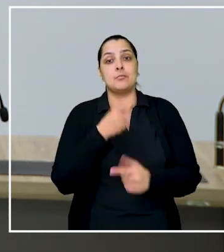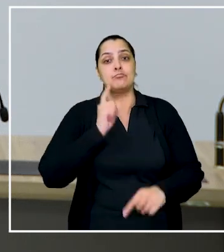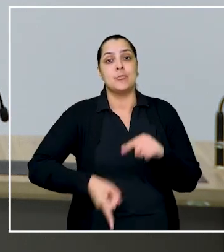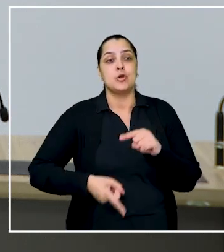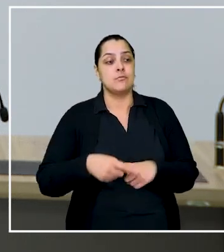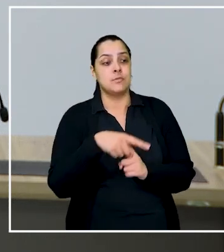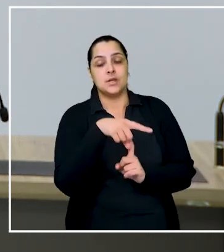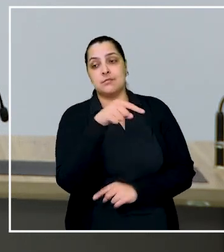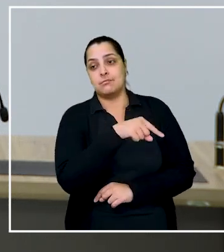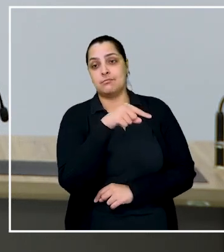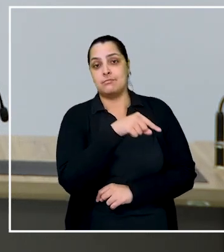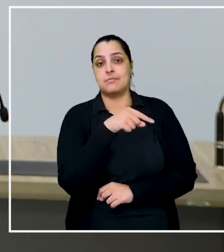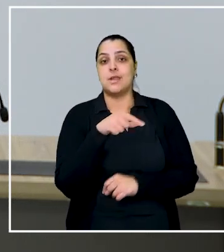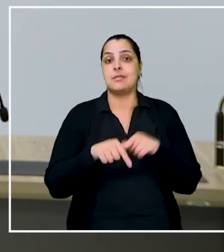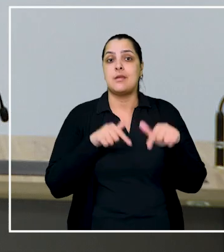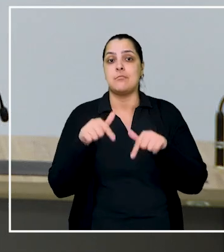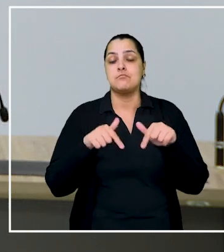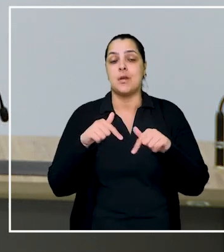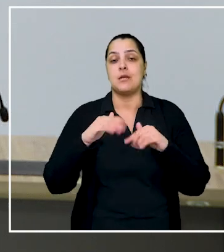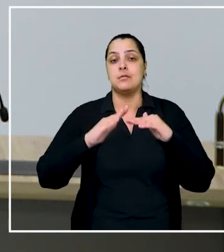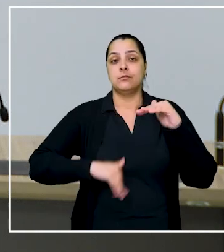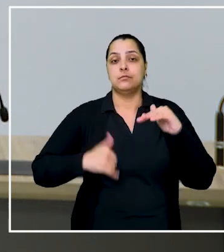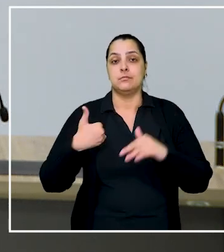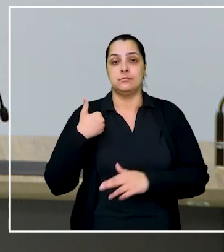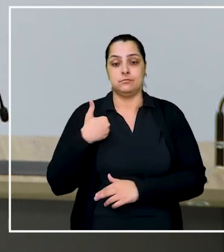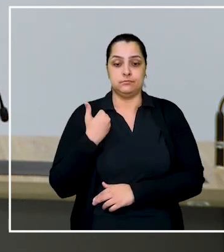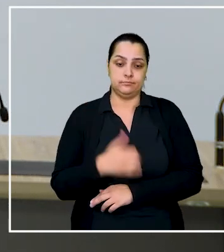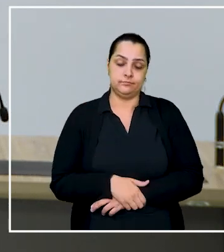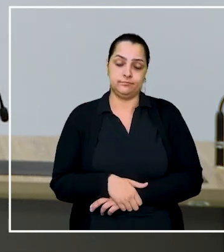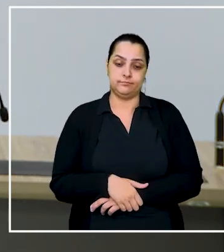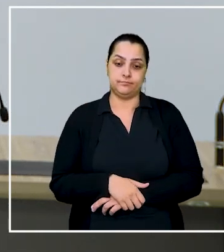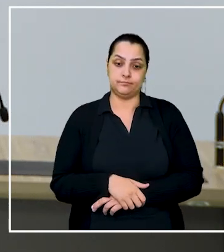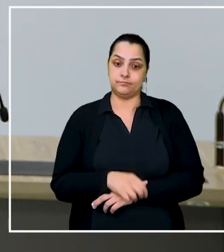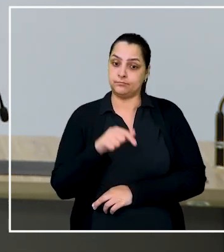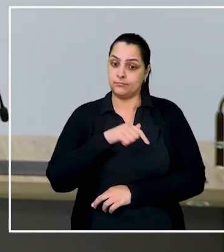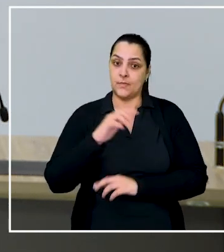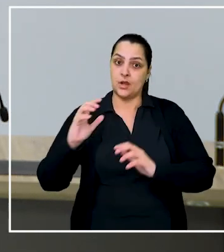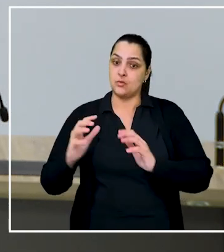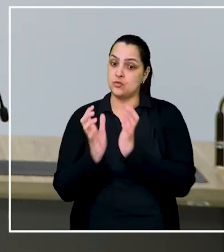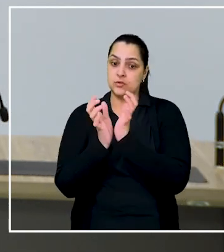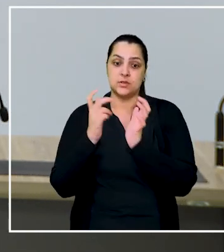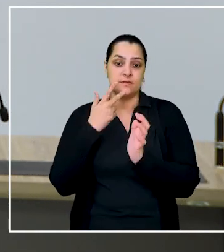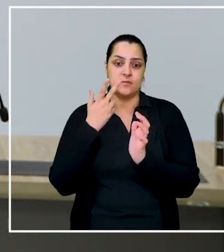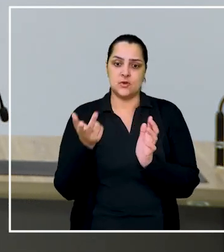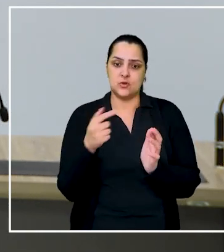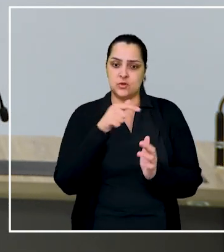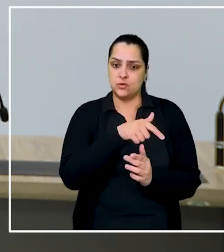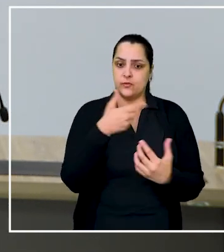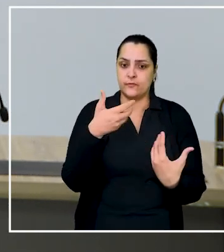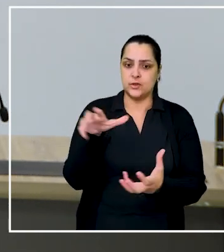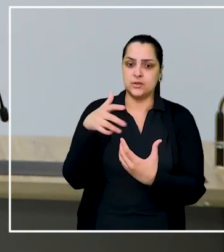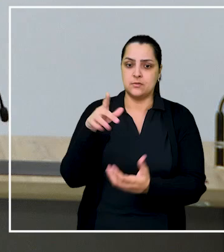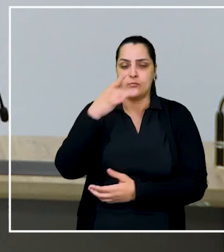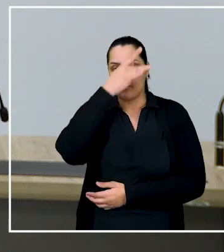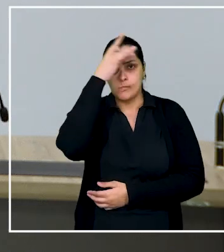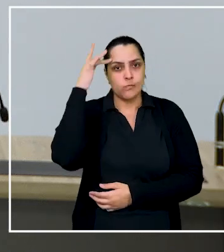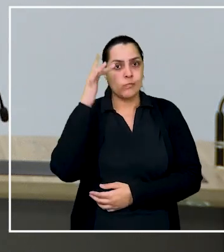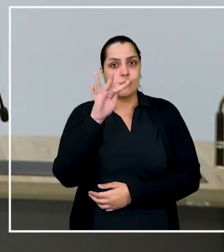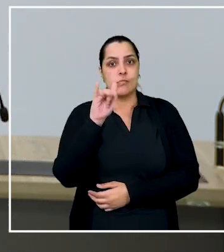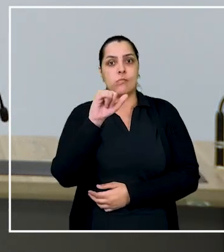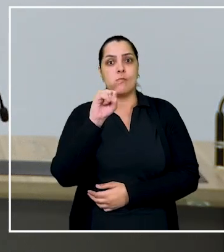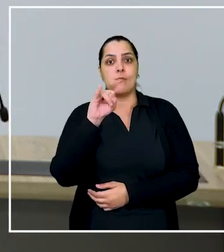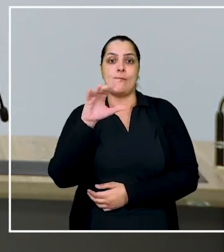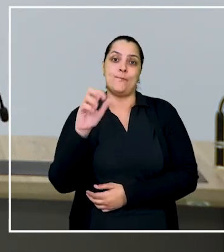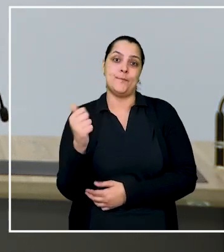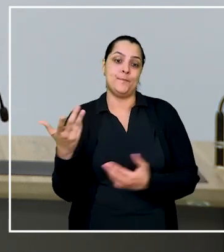de coibir e prevenir a exploração do trabalho infantil pelos fornecedores. Em defesa, a usina afirmou que o fornecedor era uma